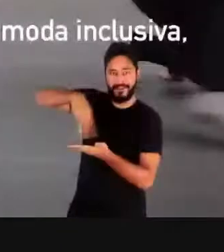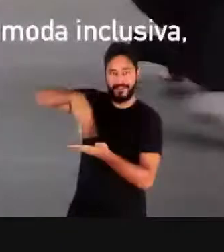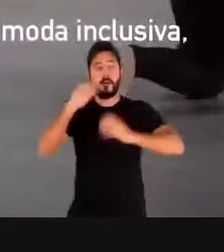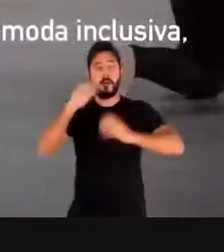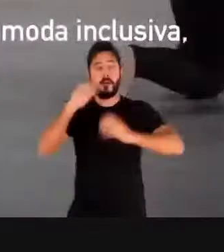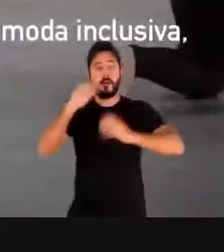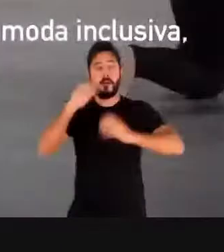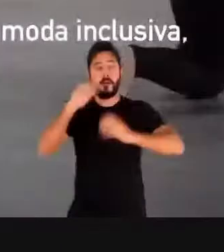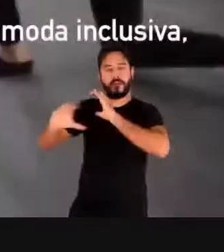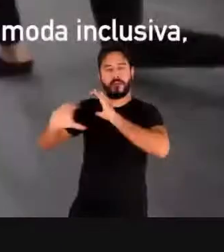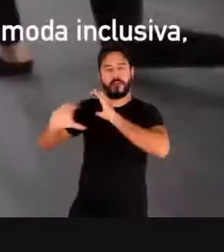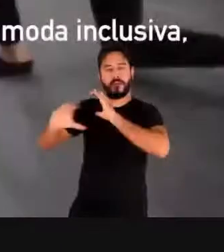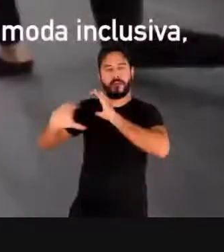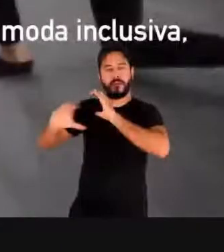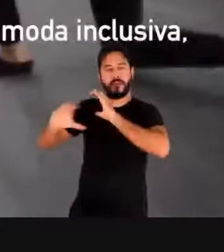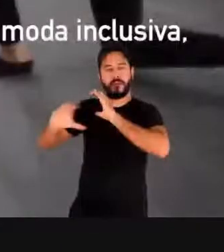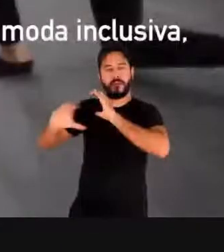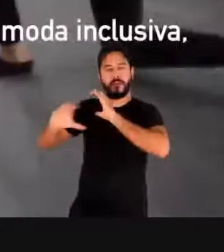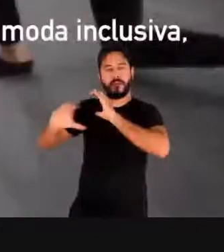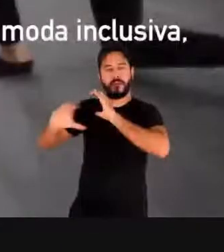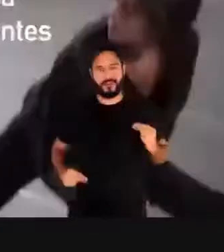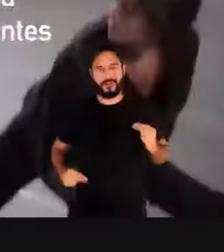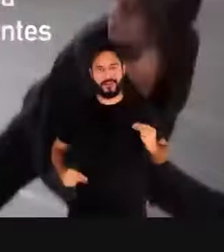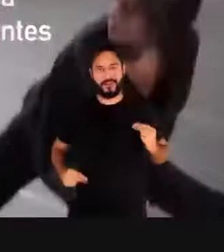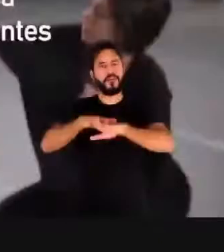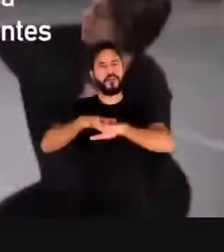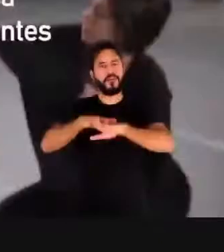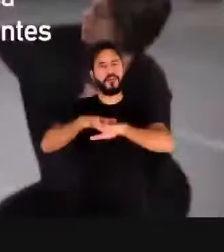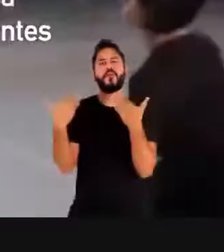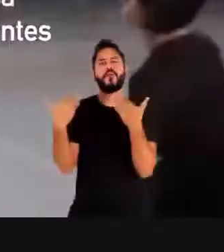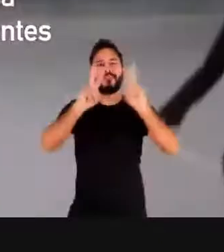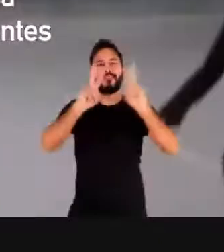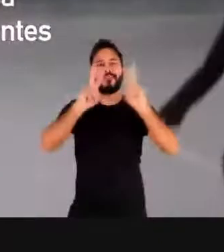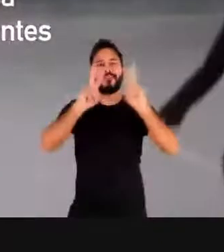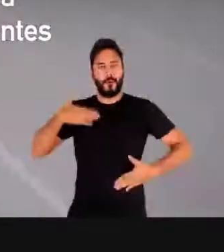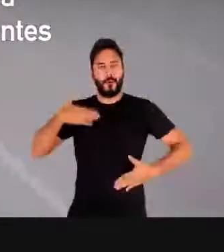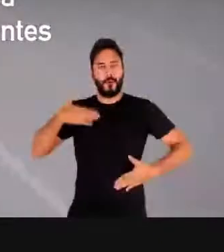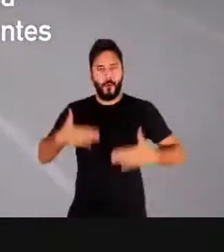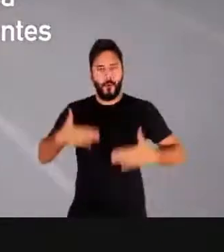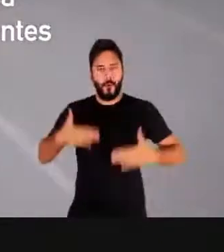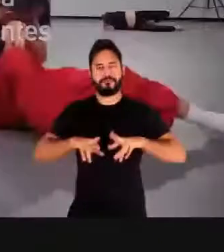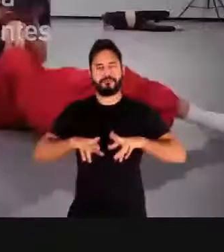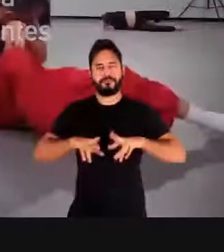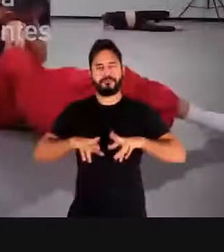comunicóloga especializada em moda inclusiva, para uma conversa sobre corpos divergentes.